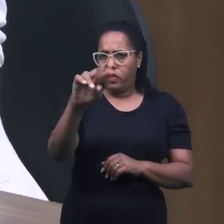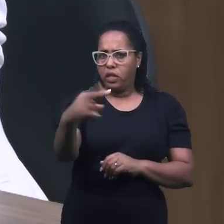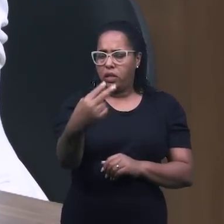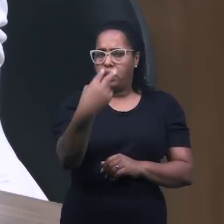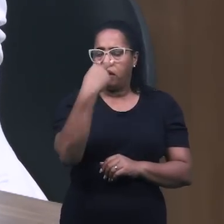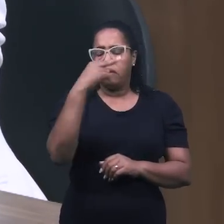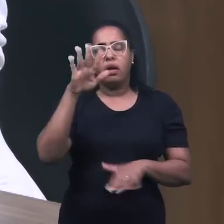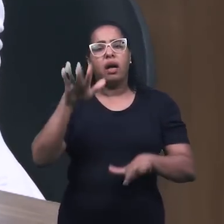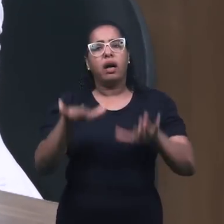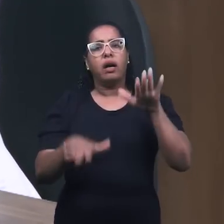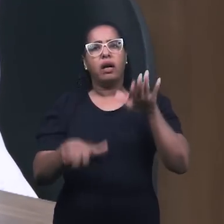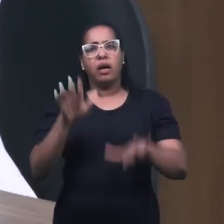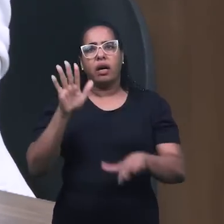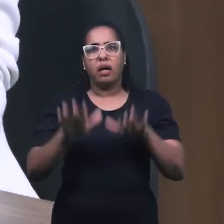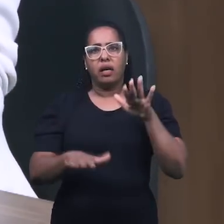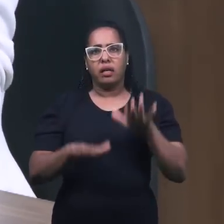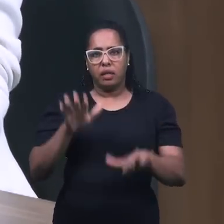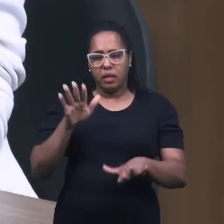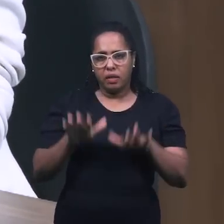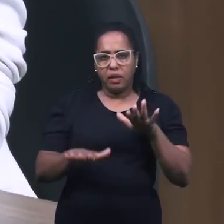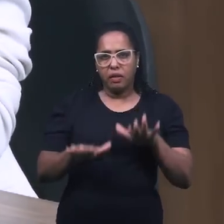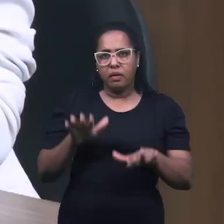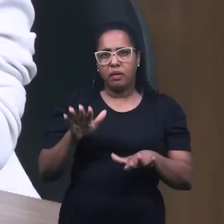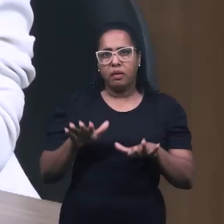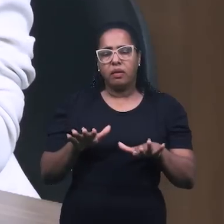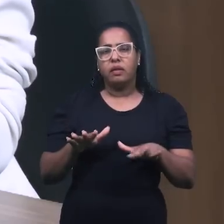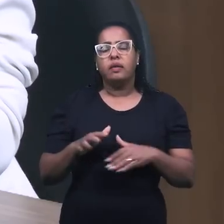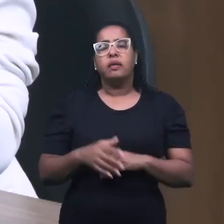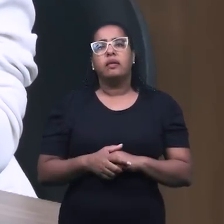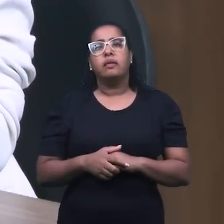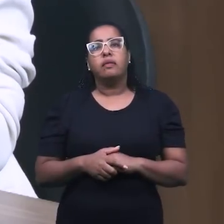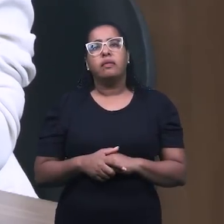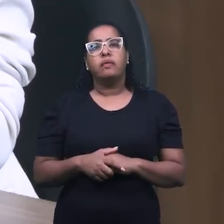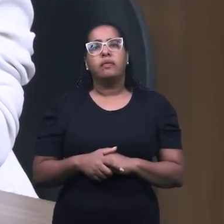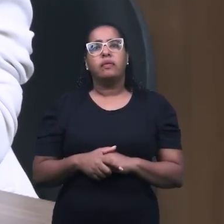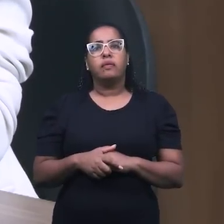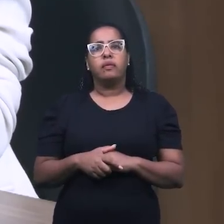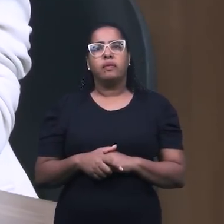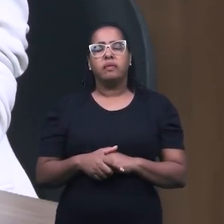está acompanhando, às vezes no trabalho apenas ouvindo,